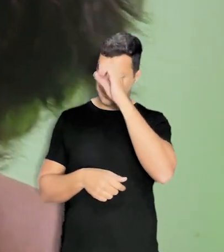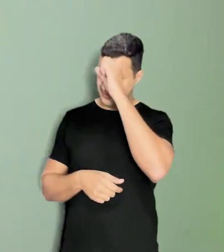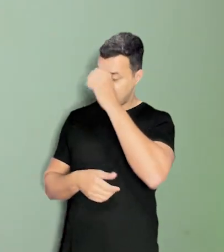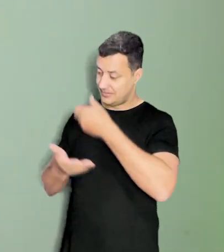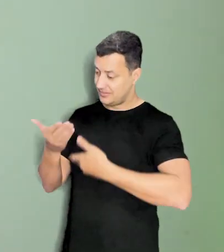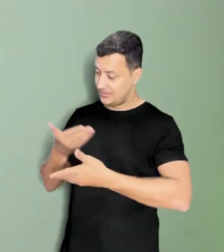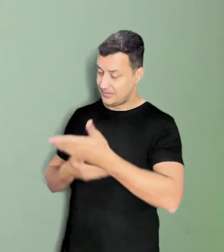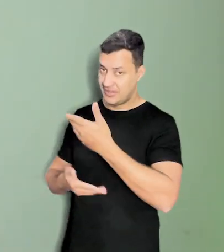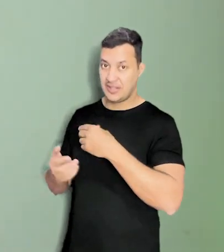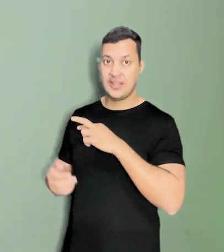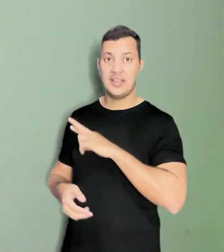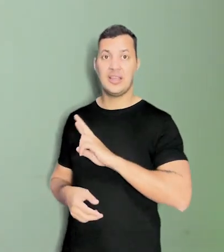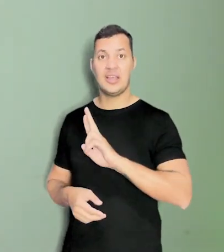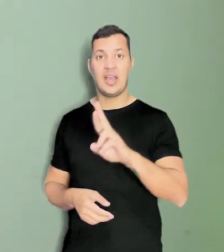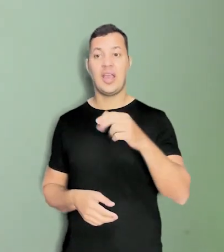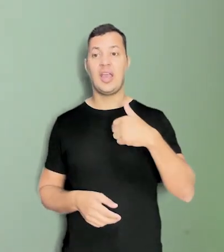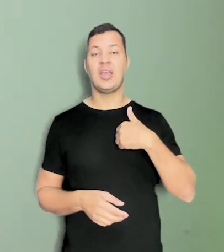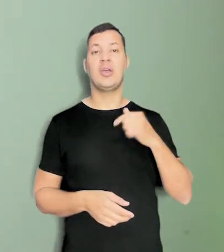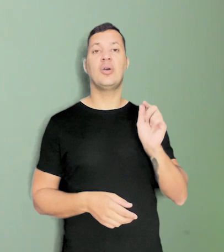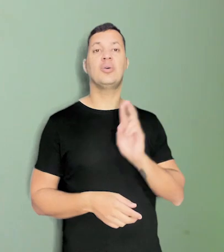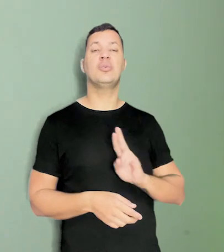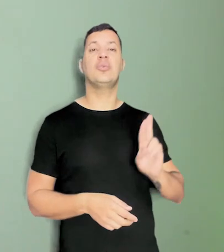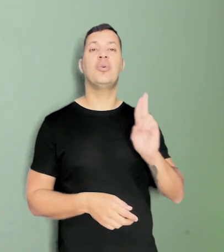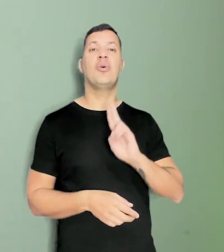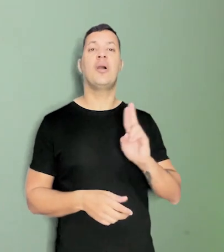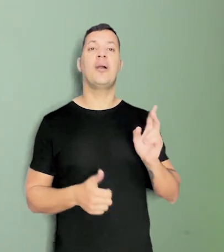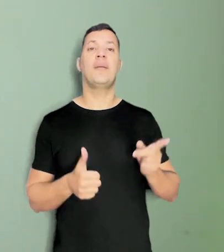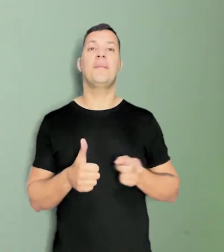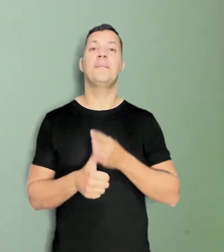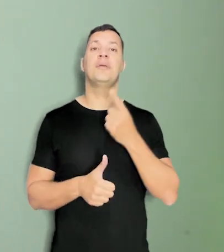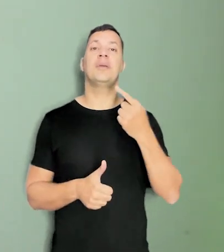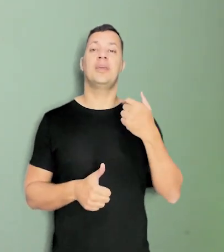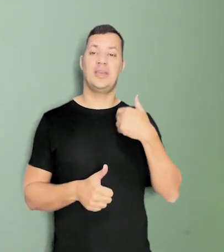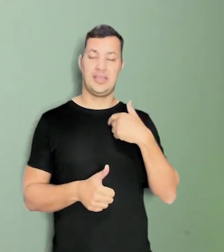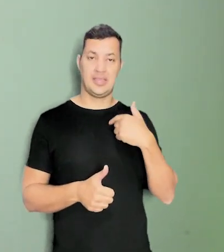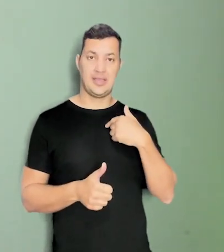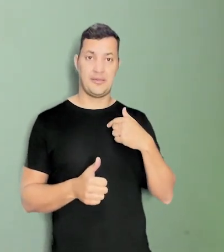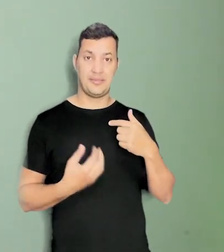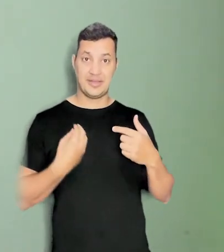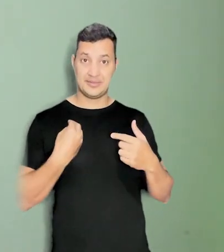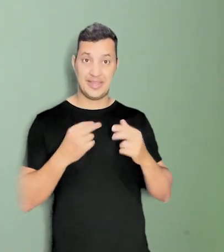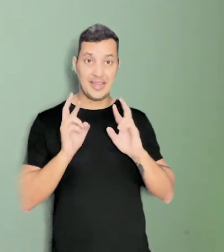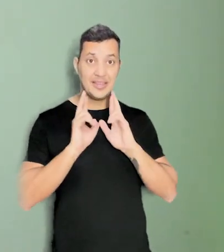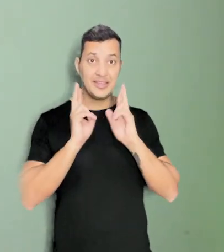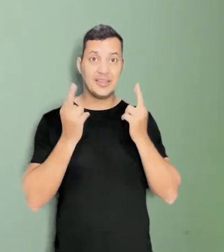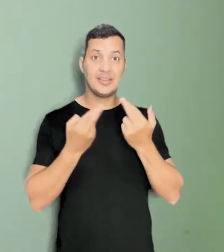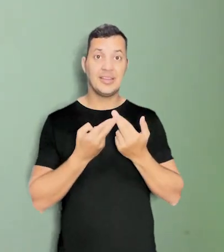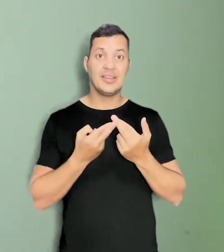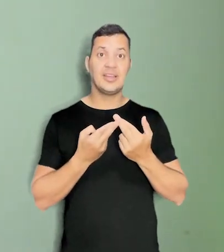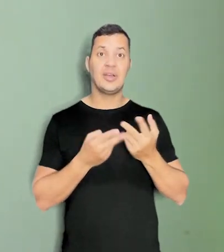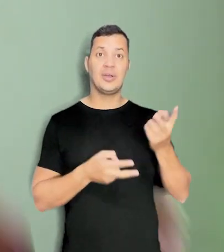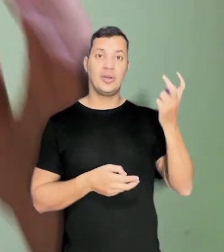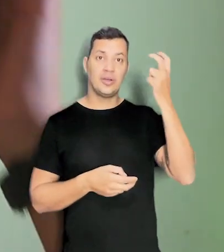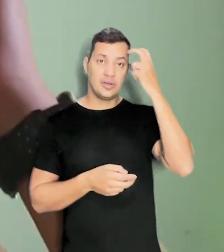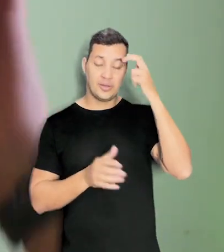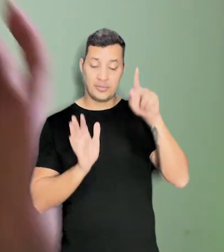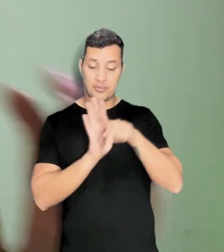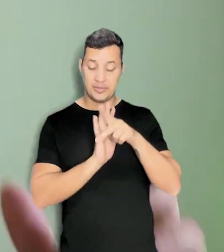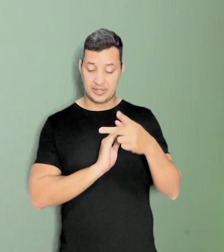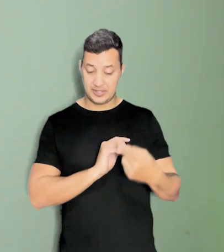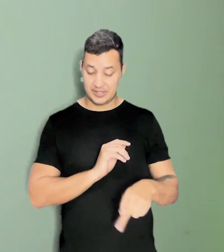religiosos dele. Eu uso muito uma analogia que eu acho que eu falei na primeira vez que eu participei de uma reunião âmbito cultural aqui da